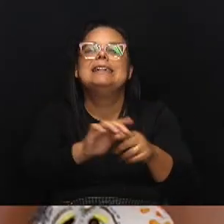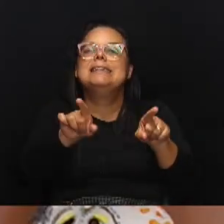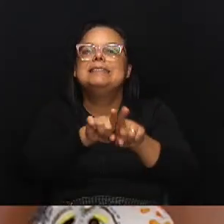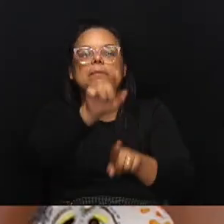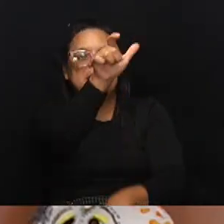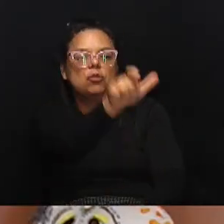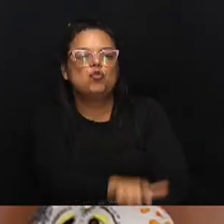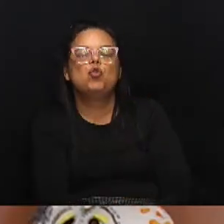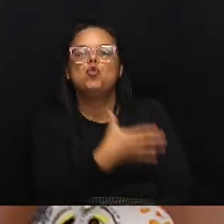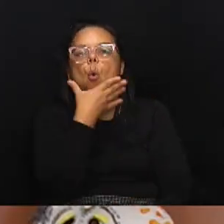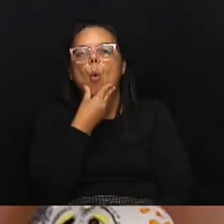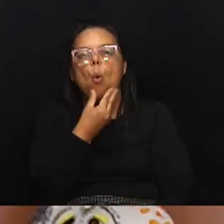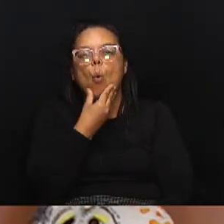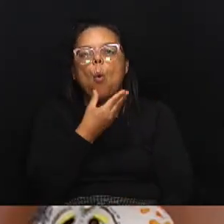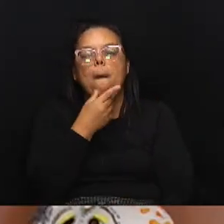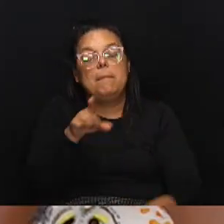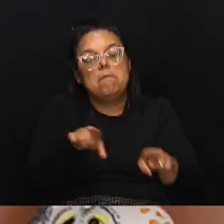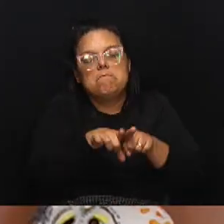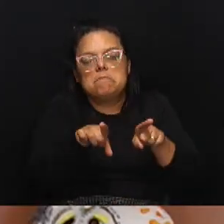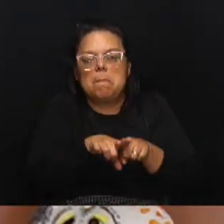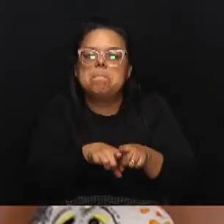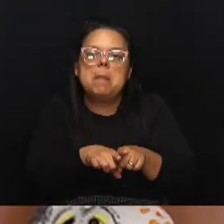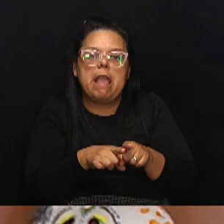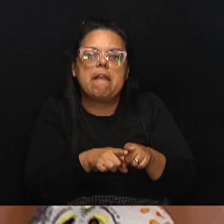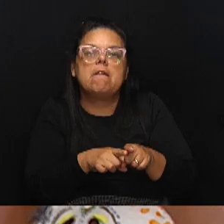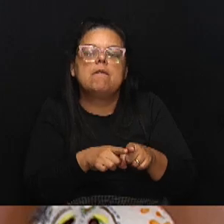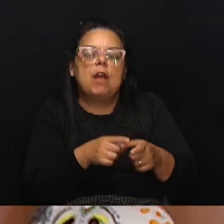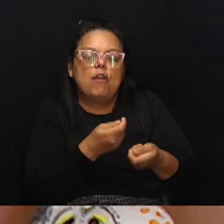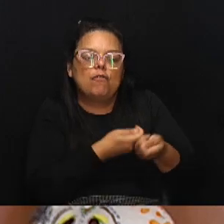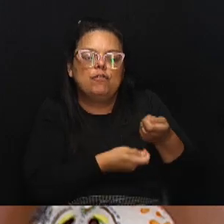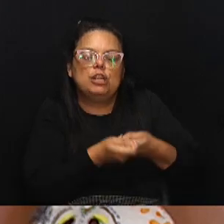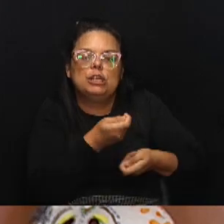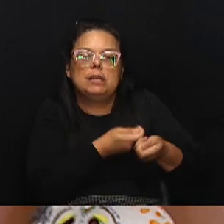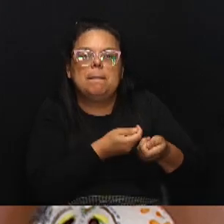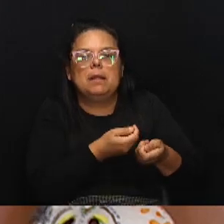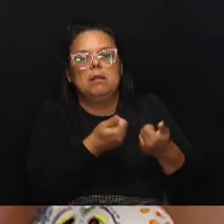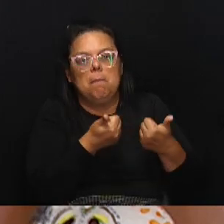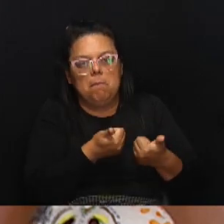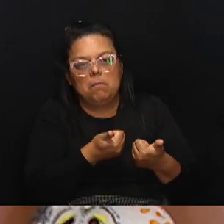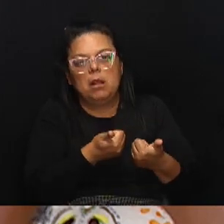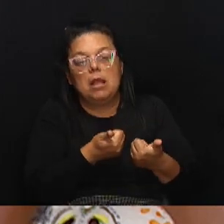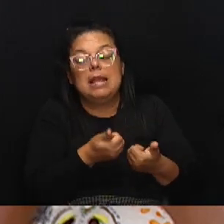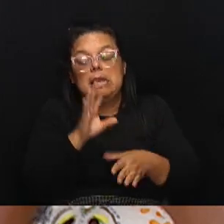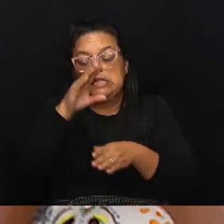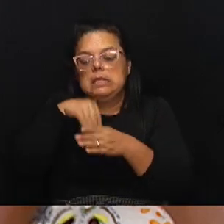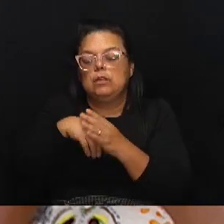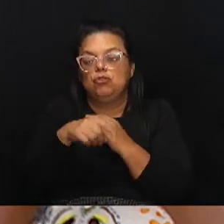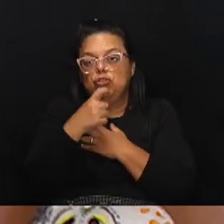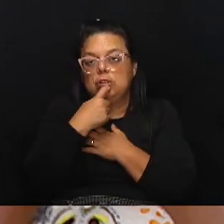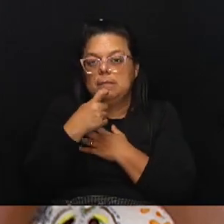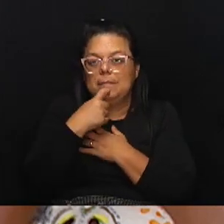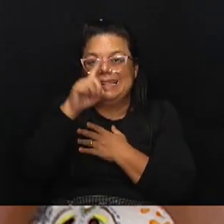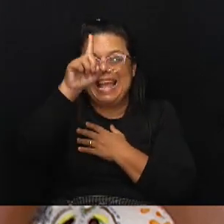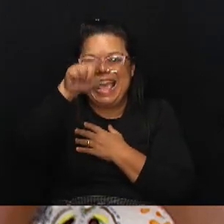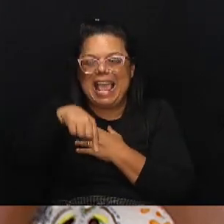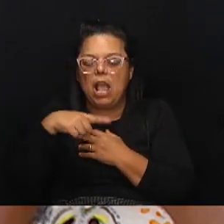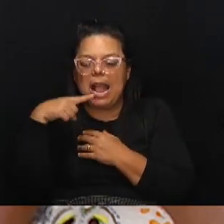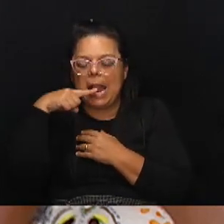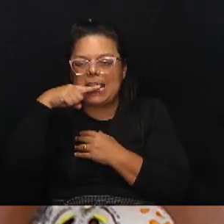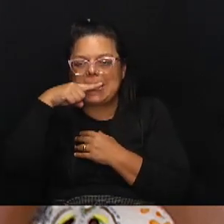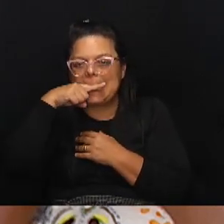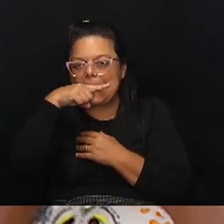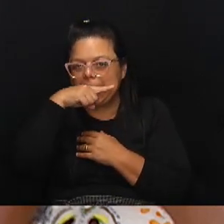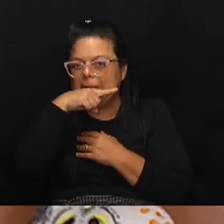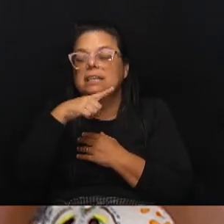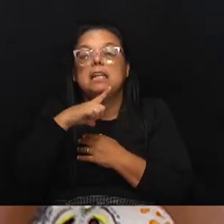doutos, financeiramente bem, né? Porque você não pode esquecer que nós estamos no período da cana-de-açúcar em Campinas. E ela é muito forte nesse período, ela gera